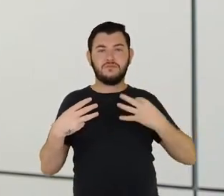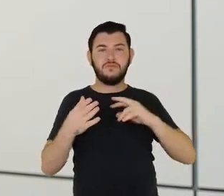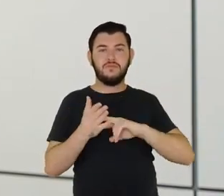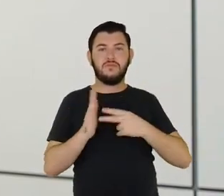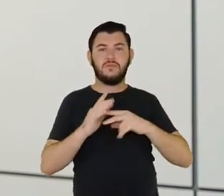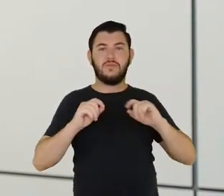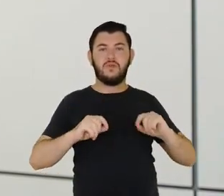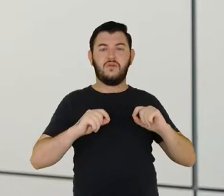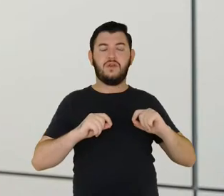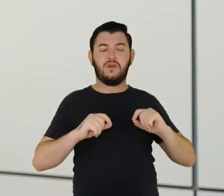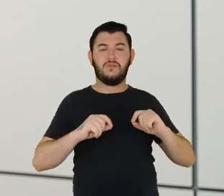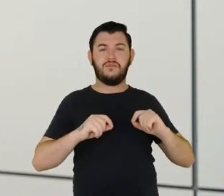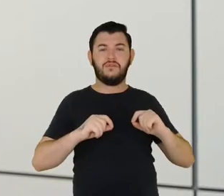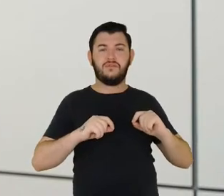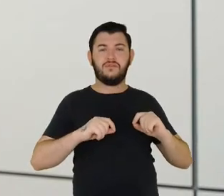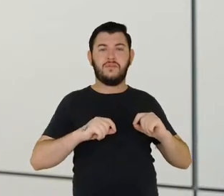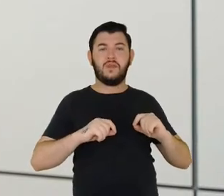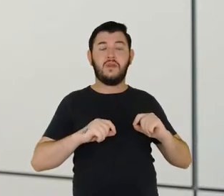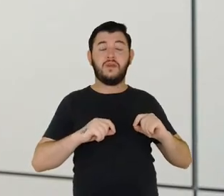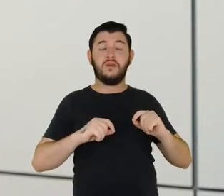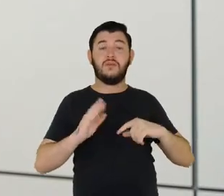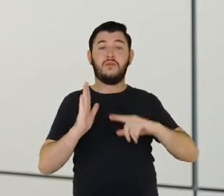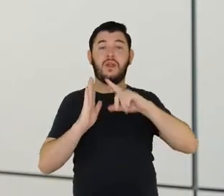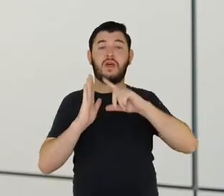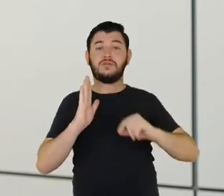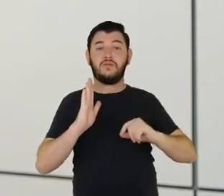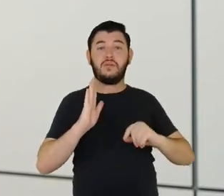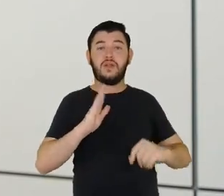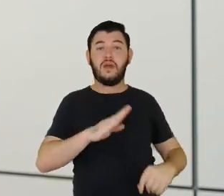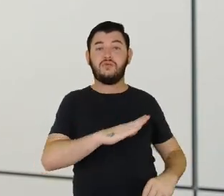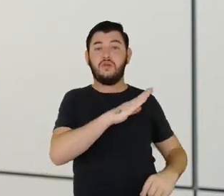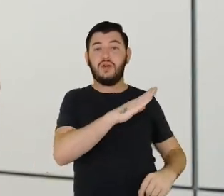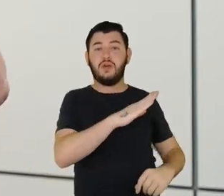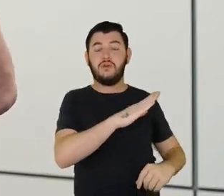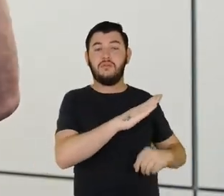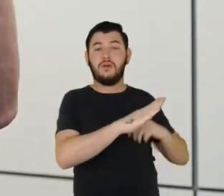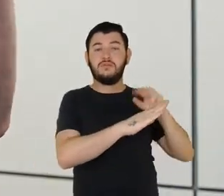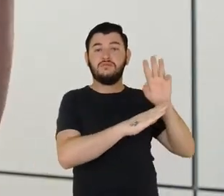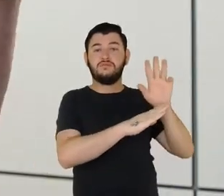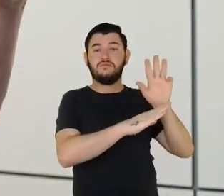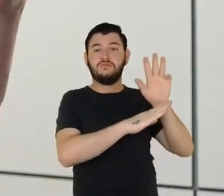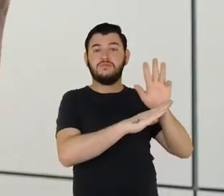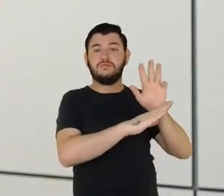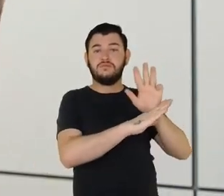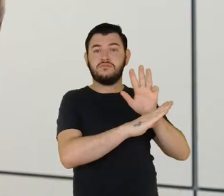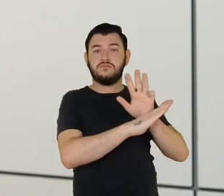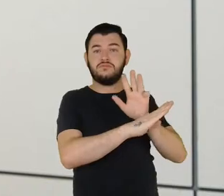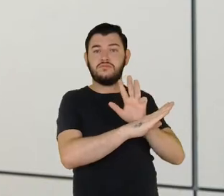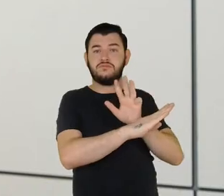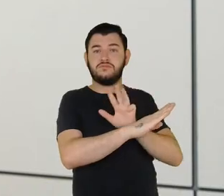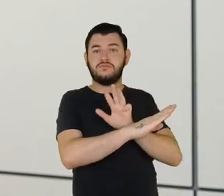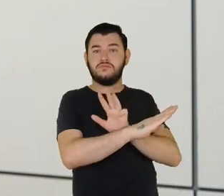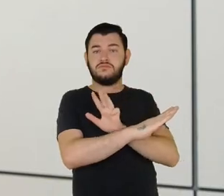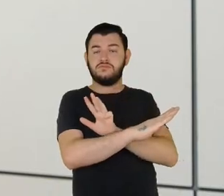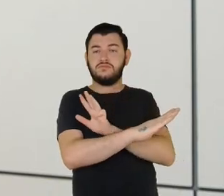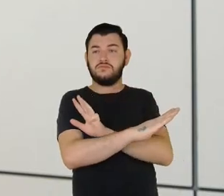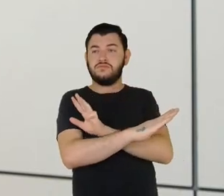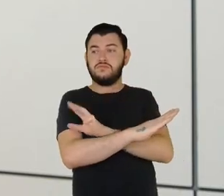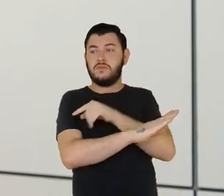a entrada na Praça dos Três Poderes. Não se deixou lotar,